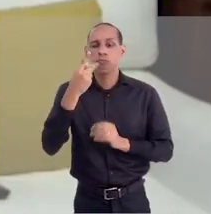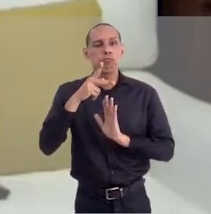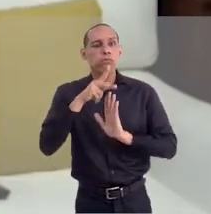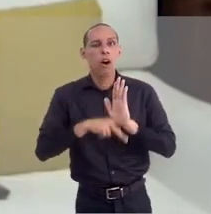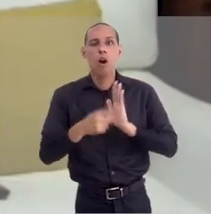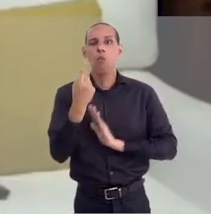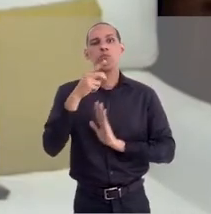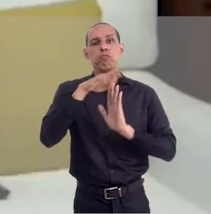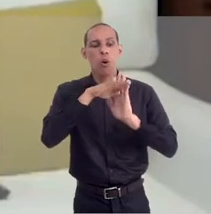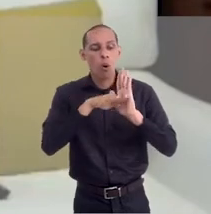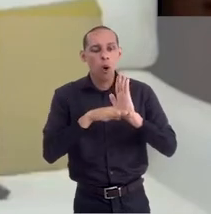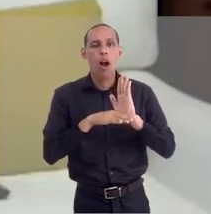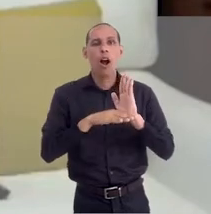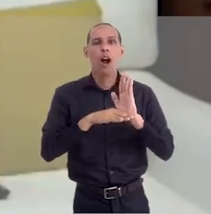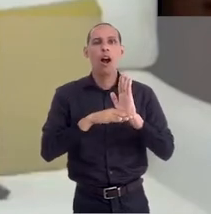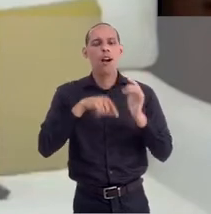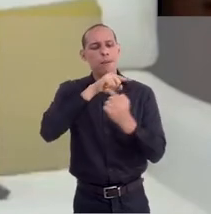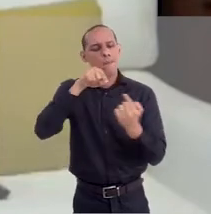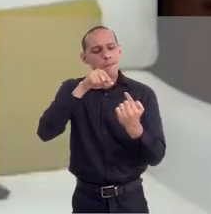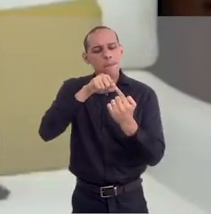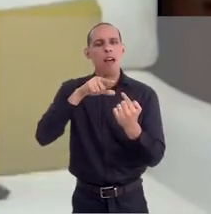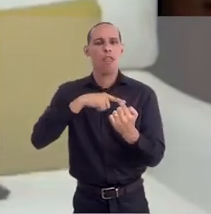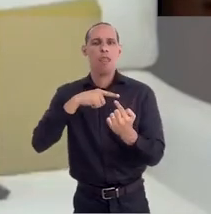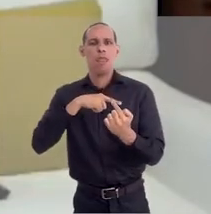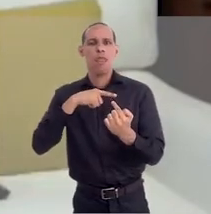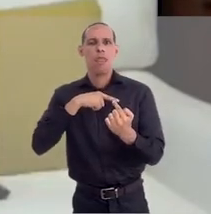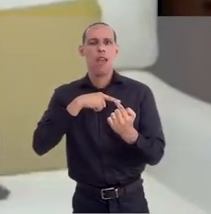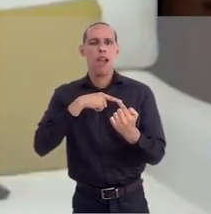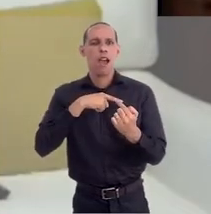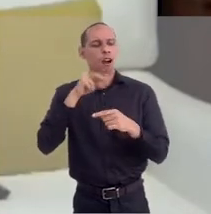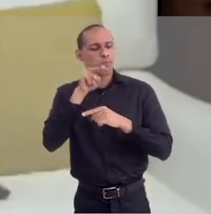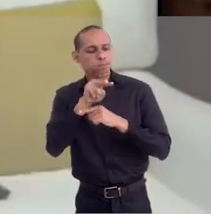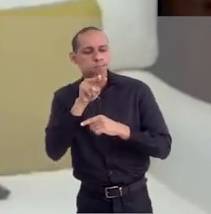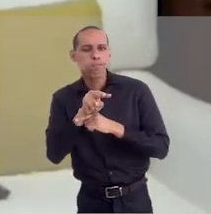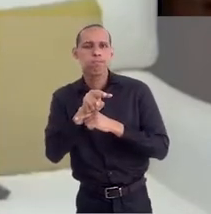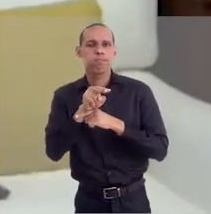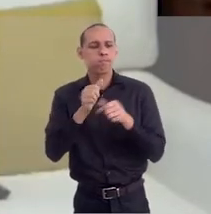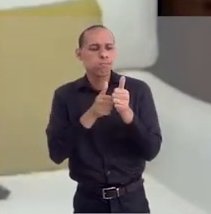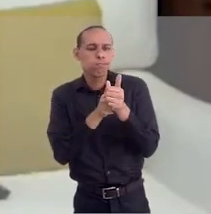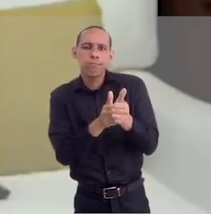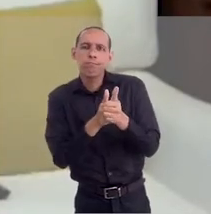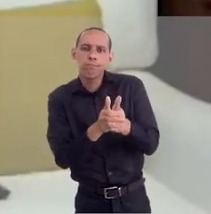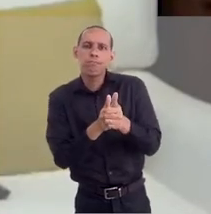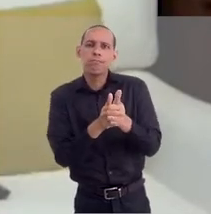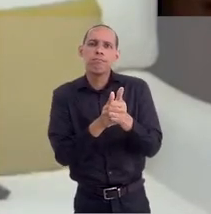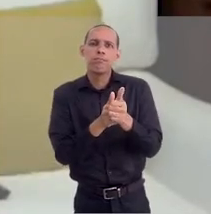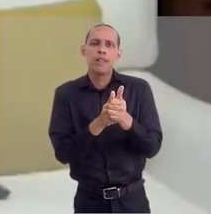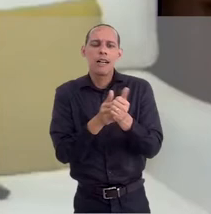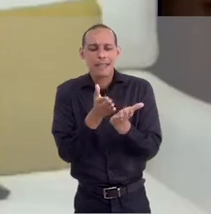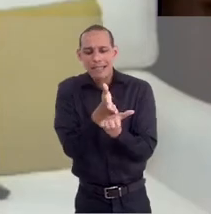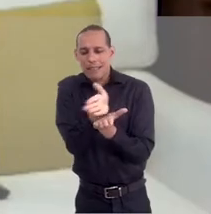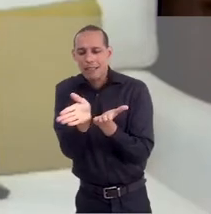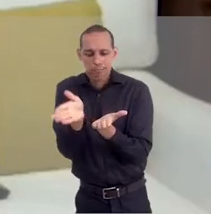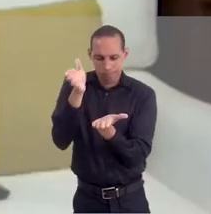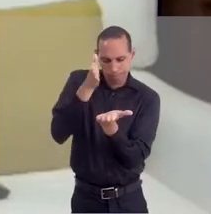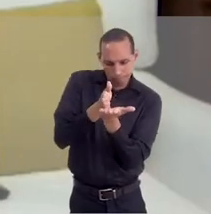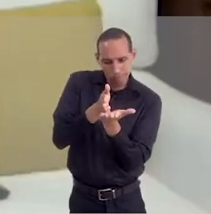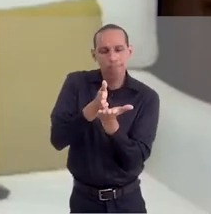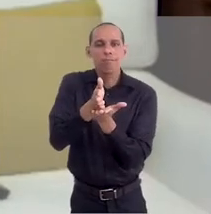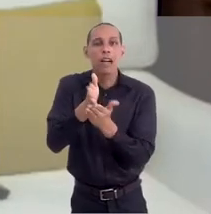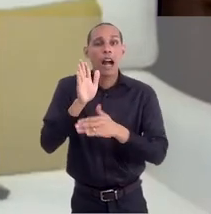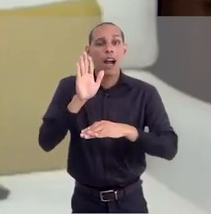um projeto ou um programa com metas, com formas de monitoramento, de acompanhamento, de correção de rumos,